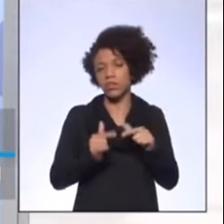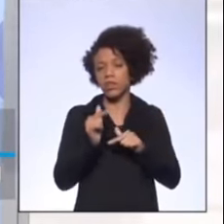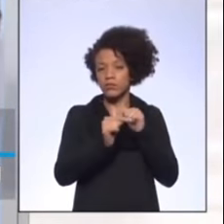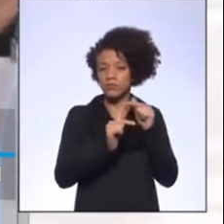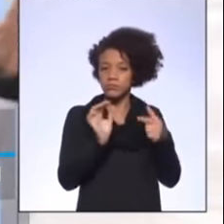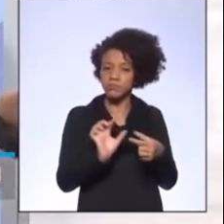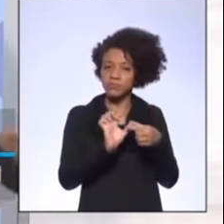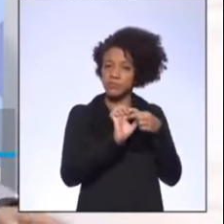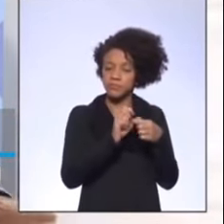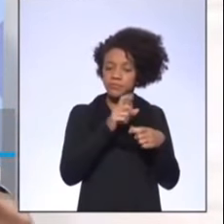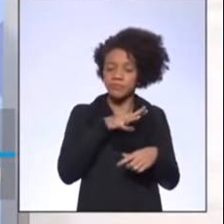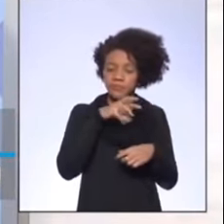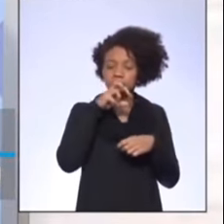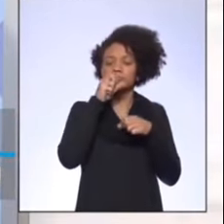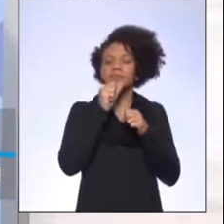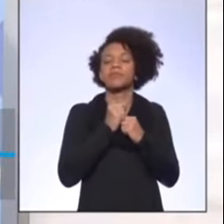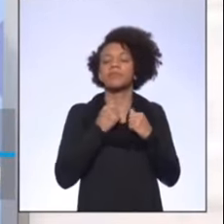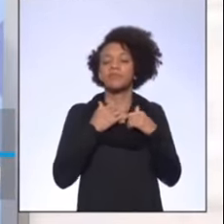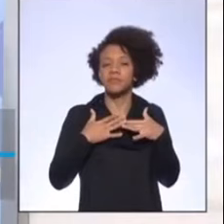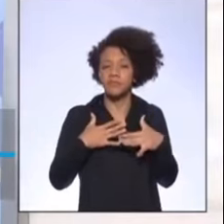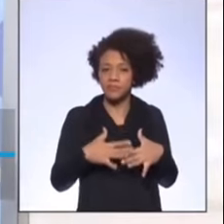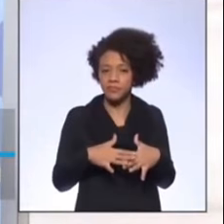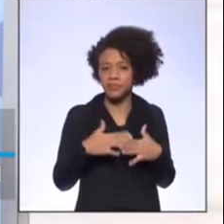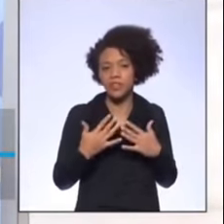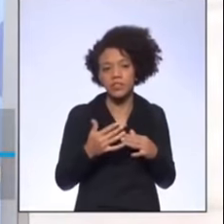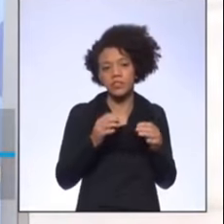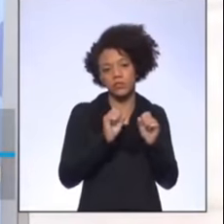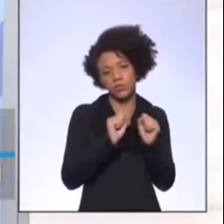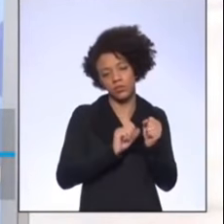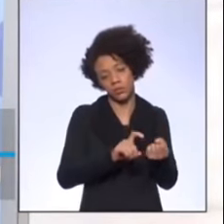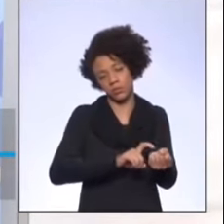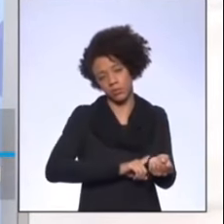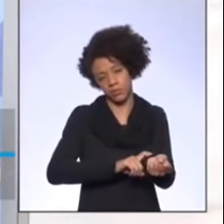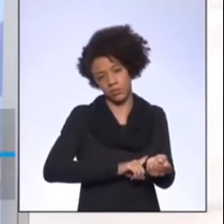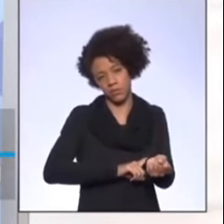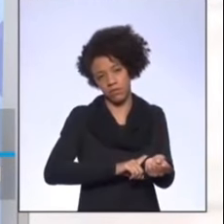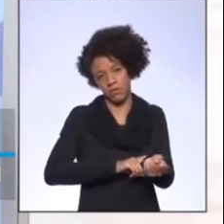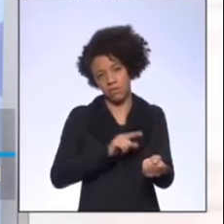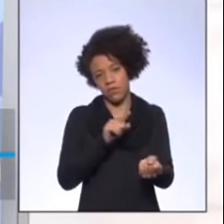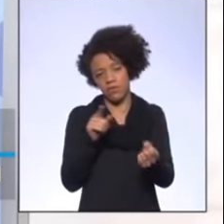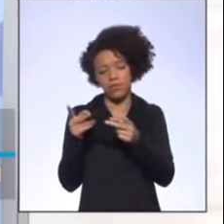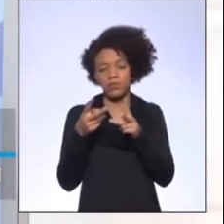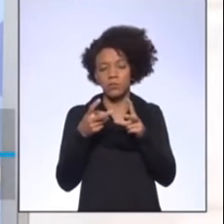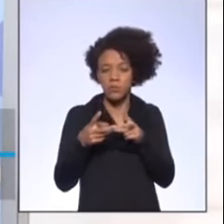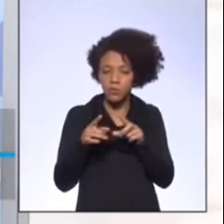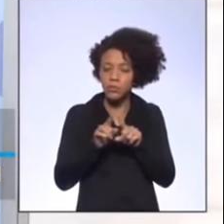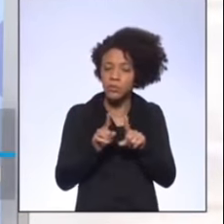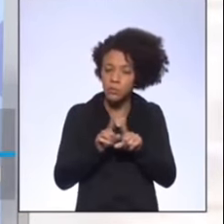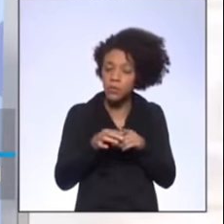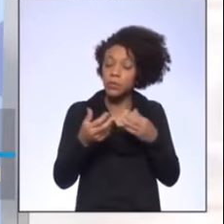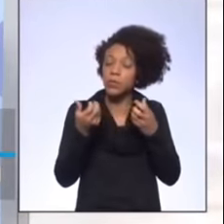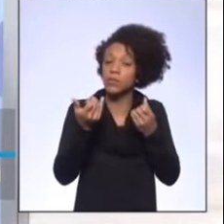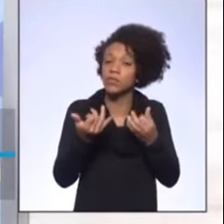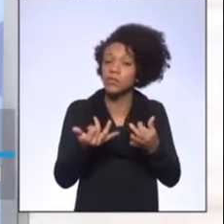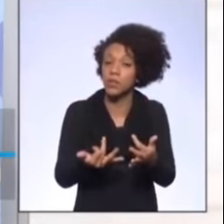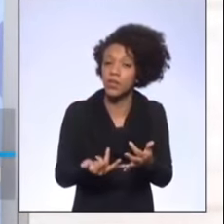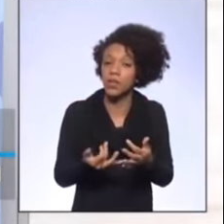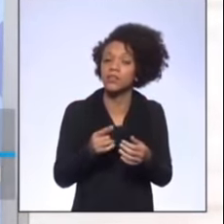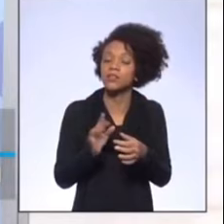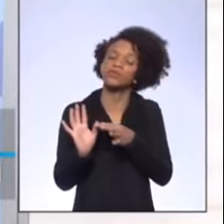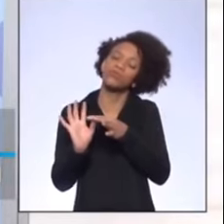com o sistema respiratório, e se eu fosse falar do sistema nervoso, você vai ver também, no momento que eu for falar, que vai